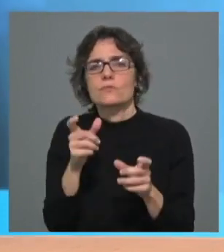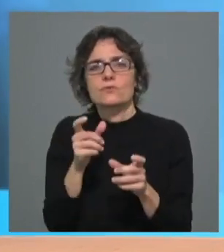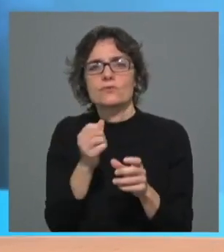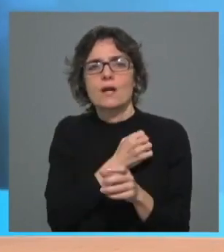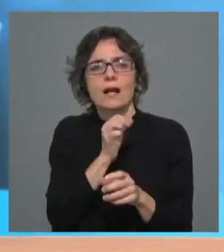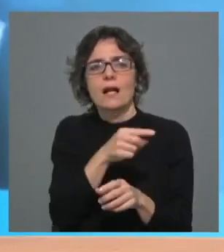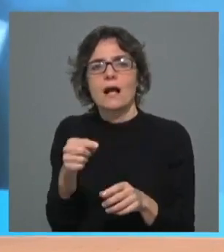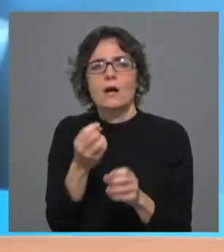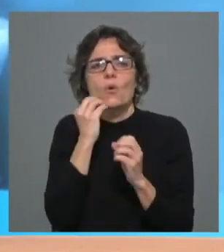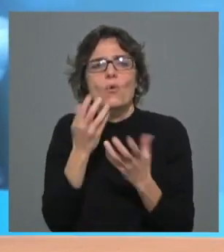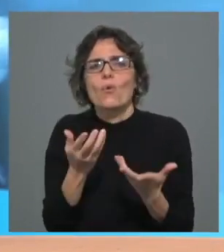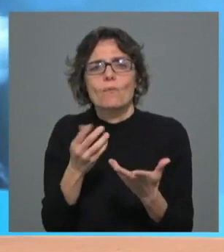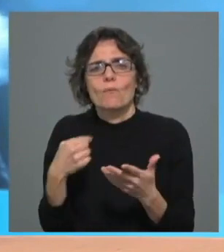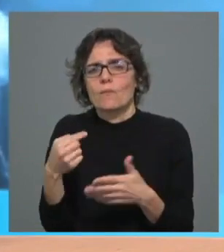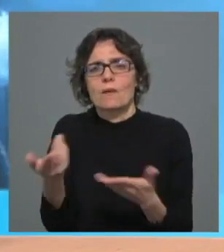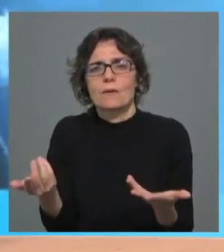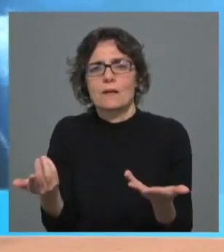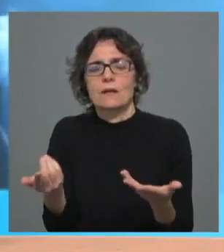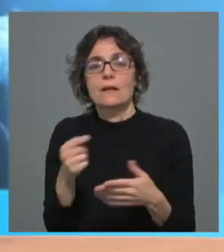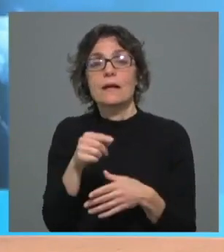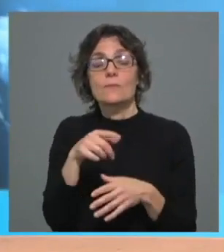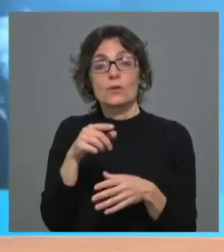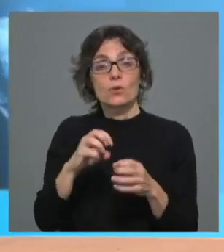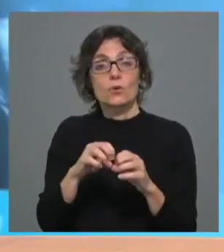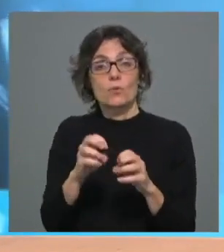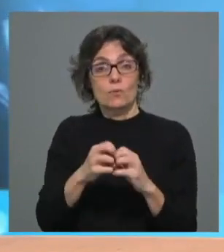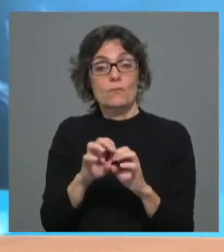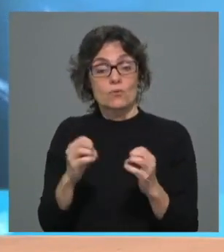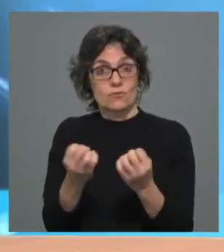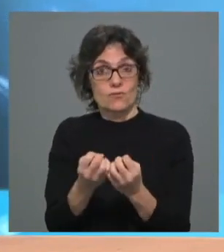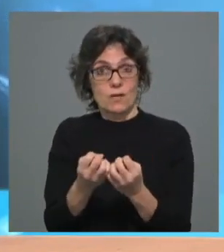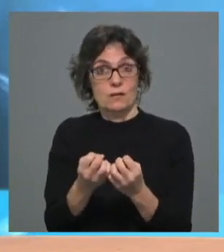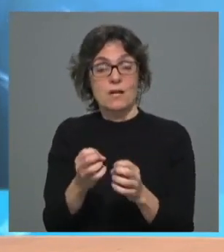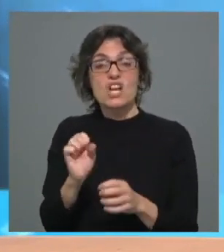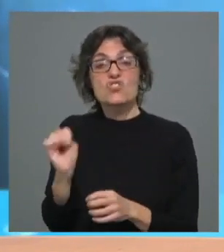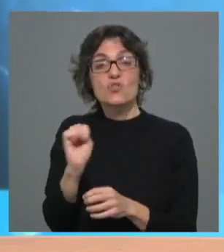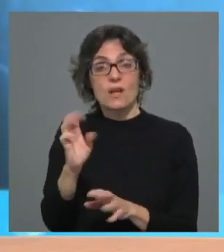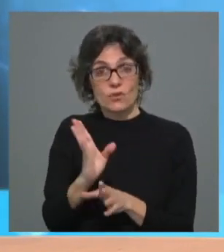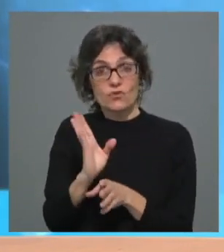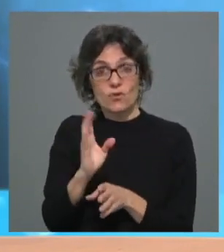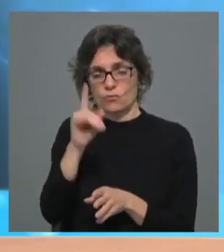crónico não apenas do ponto de vista geográfico mas é um problema nosso